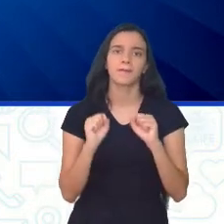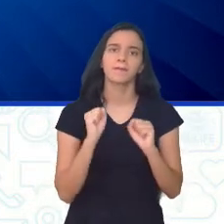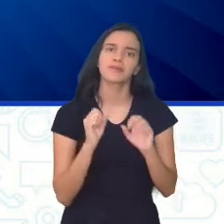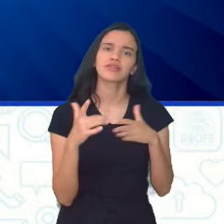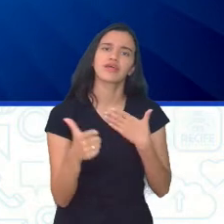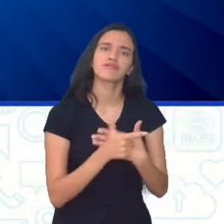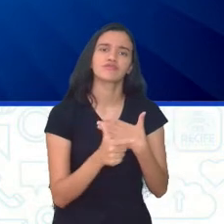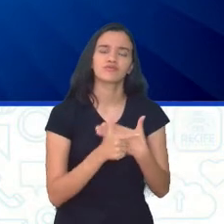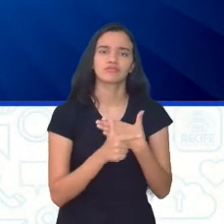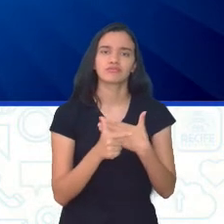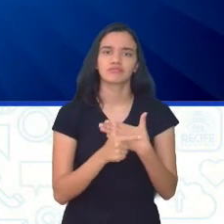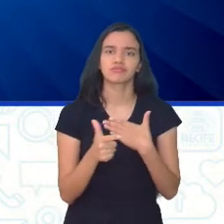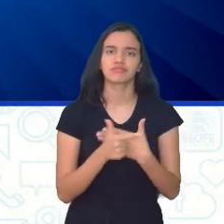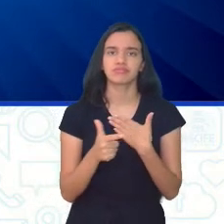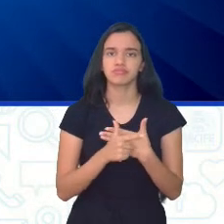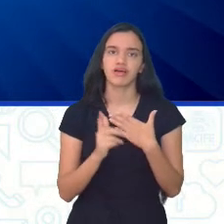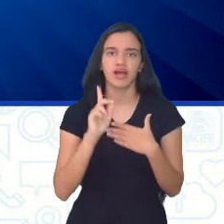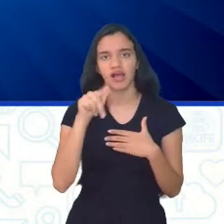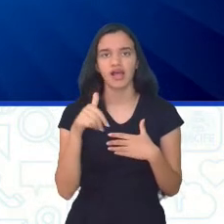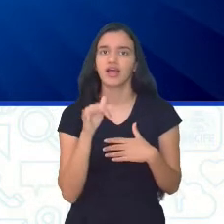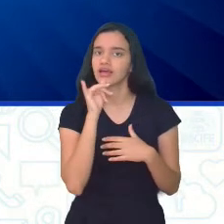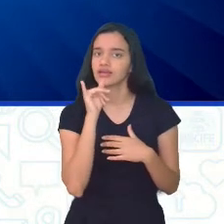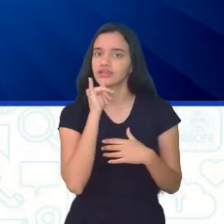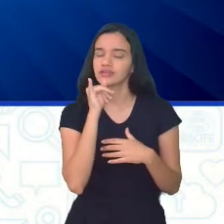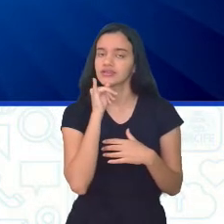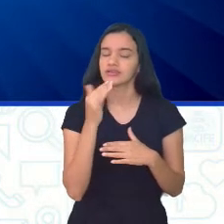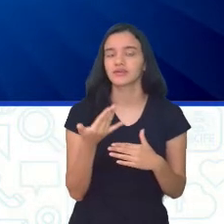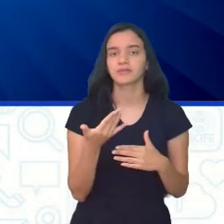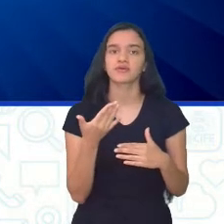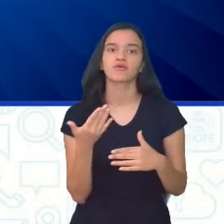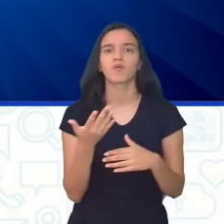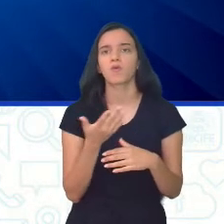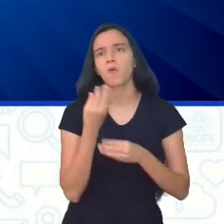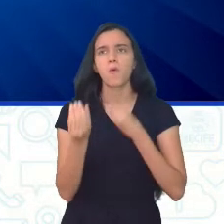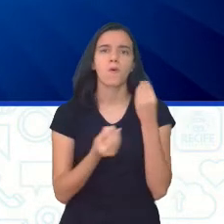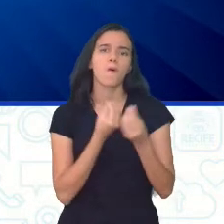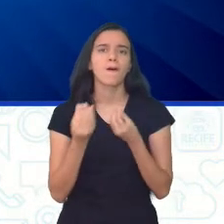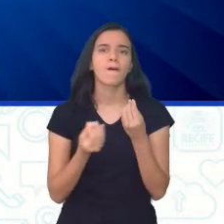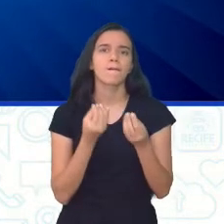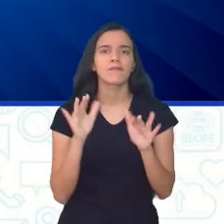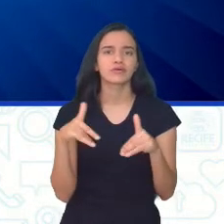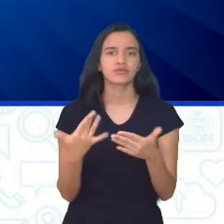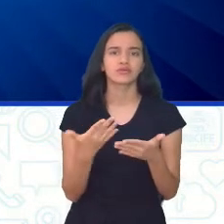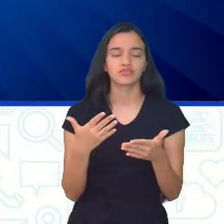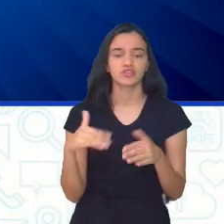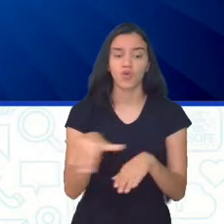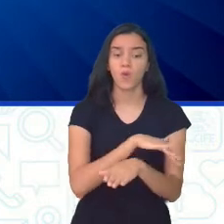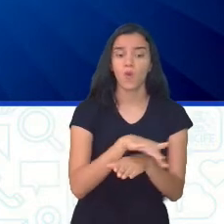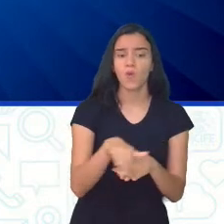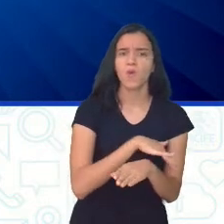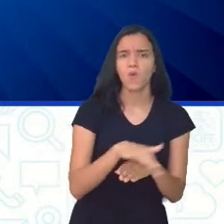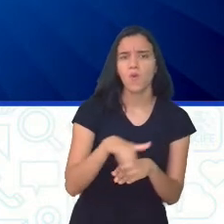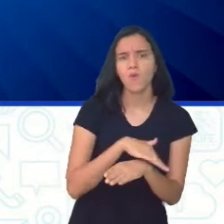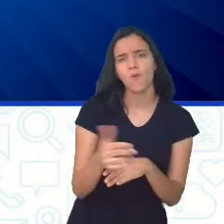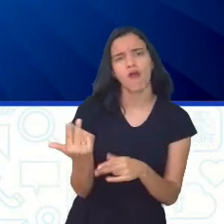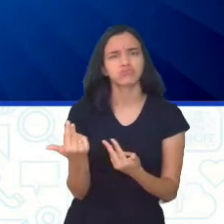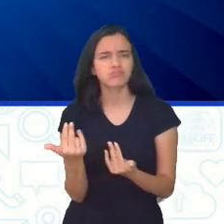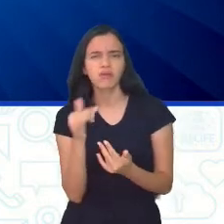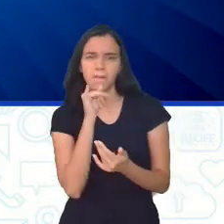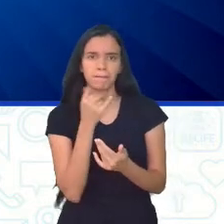a função, né, na questão aí de caminhos. É como se eles fossem avenidas, ruas, por onde